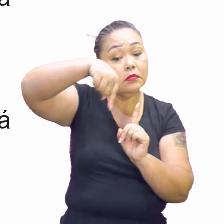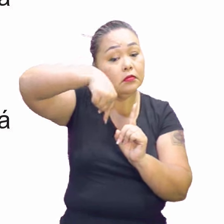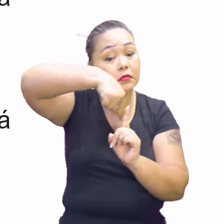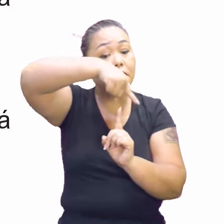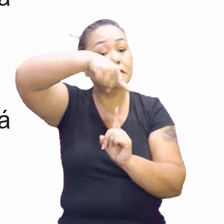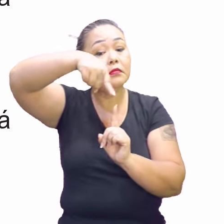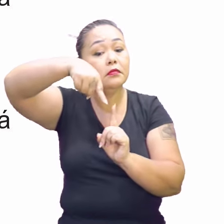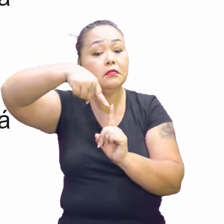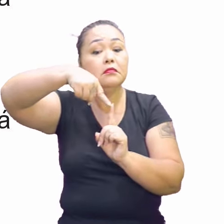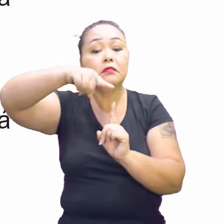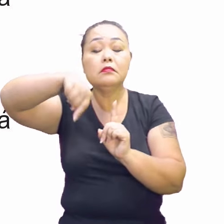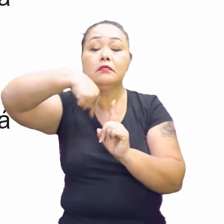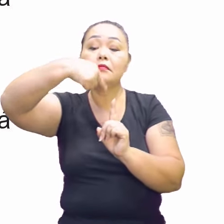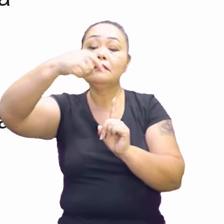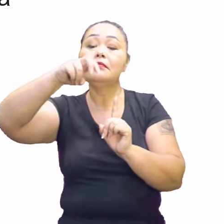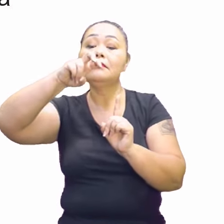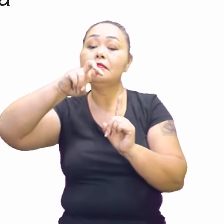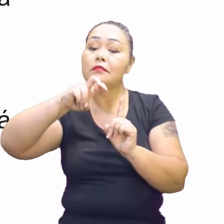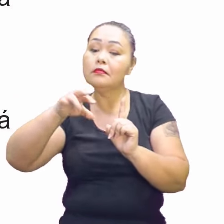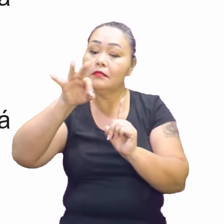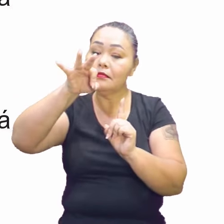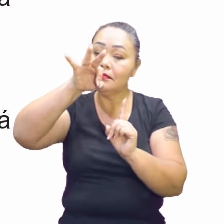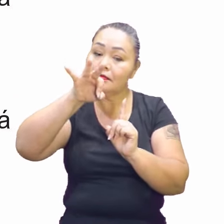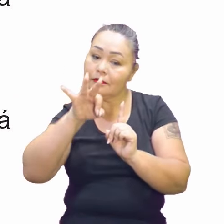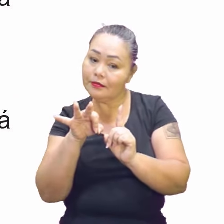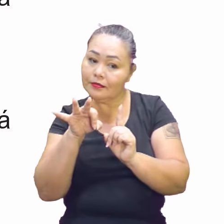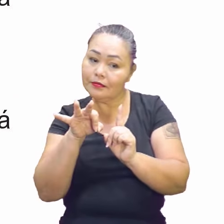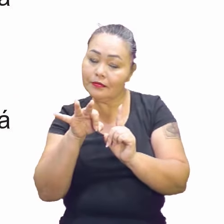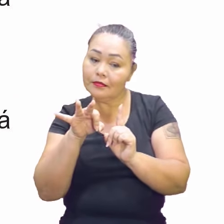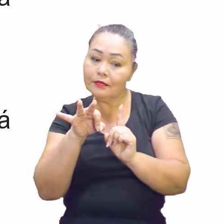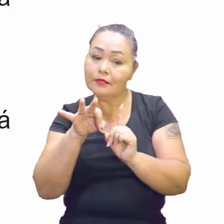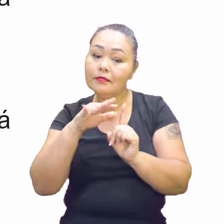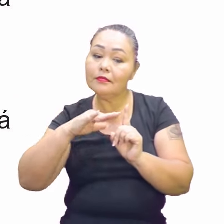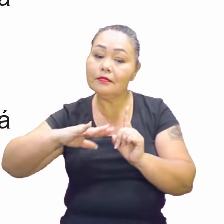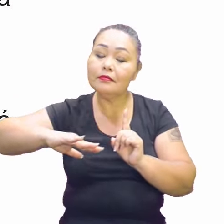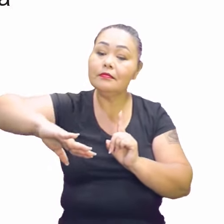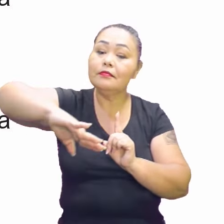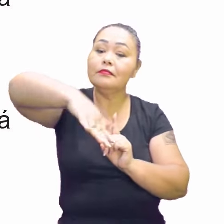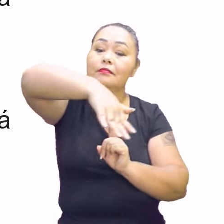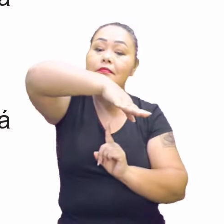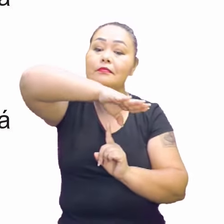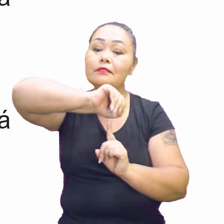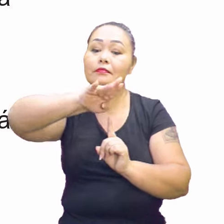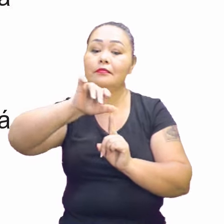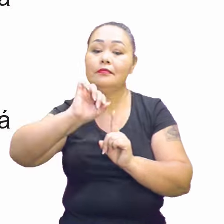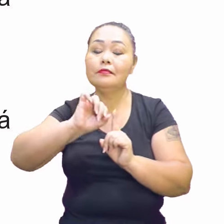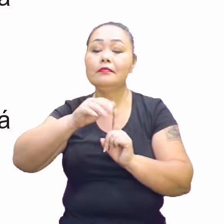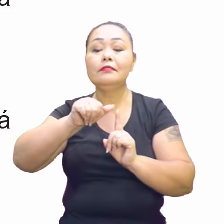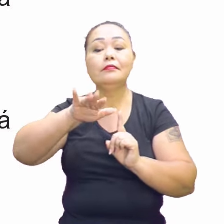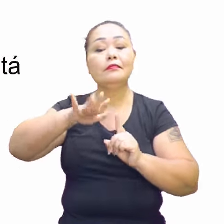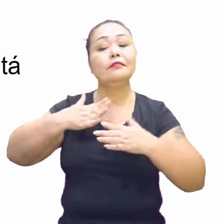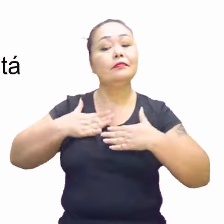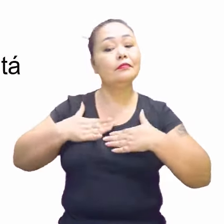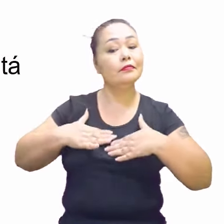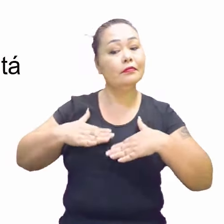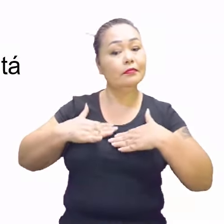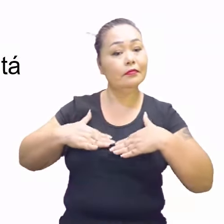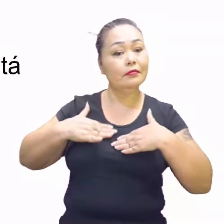roda, roda e depois se senta em cima do prato da lâmpada para